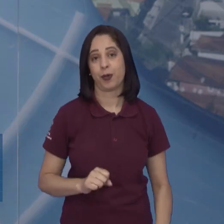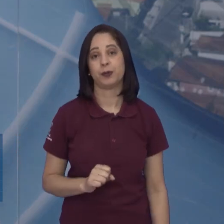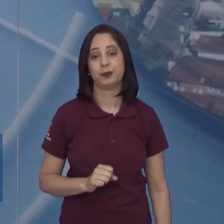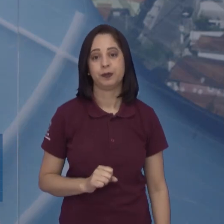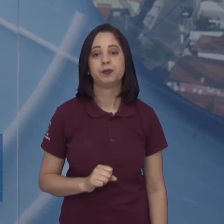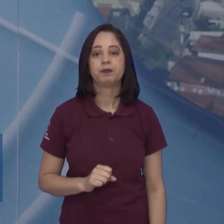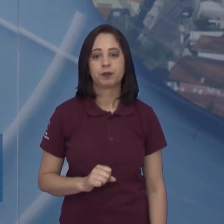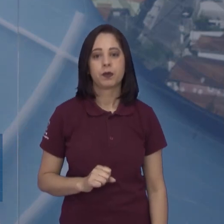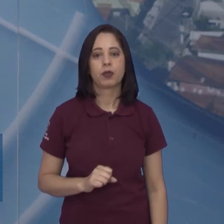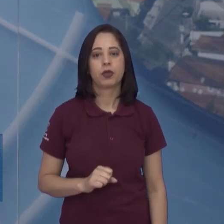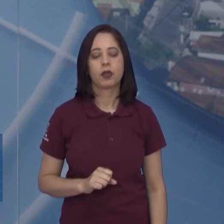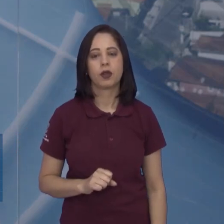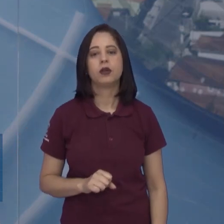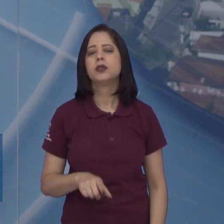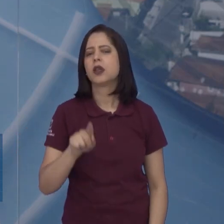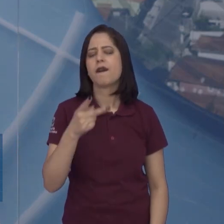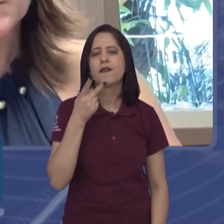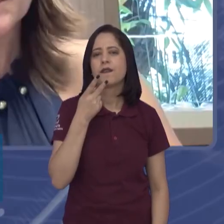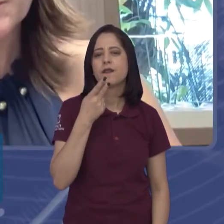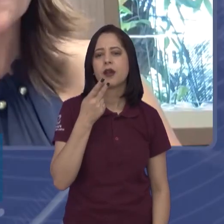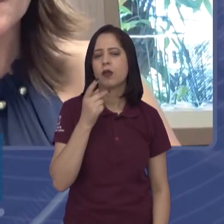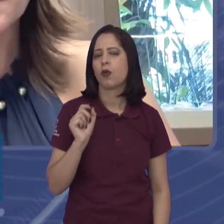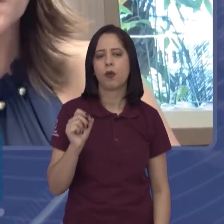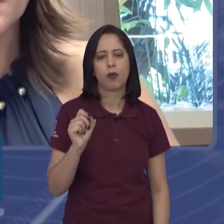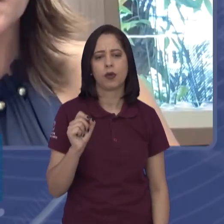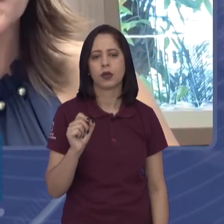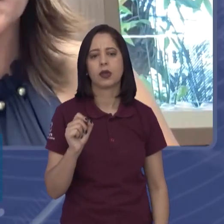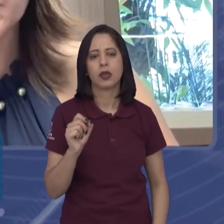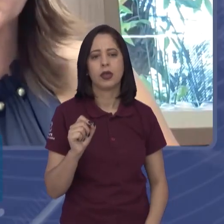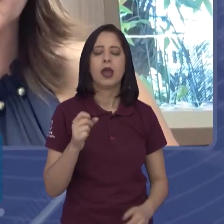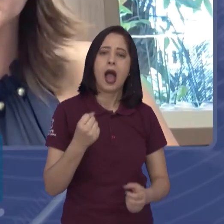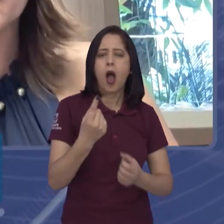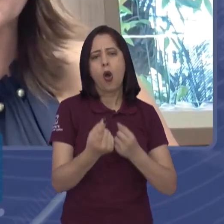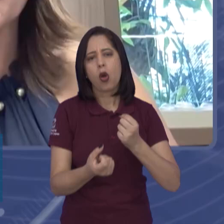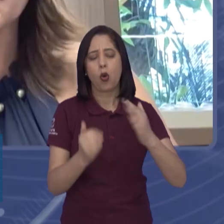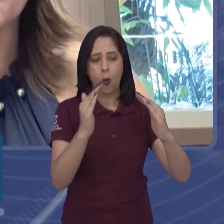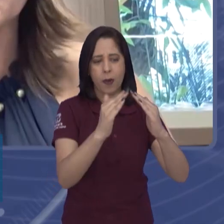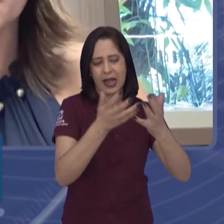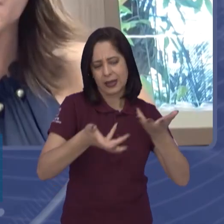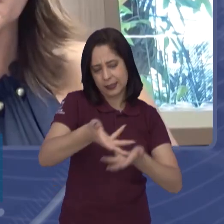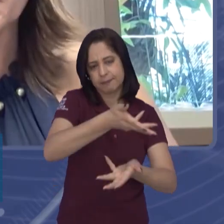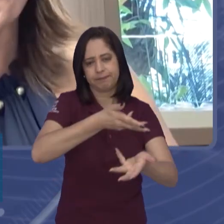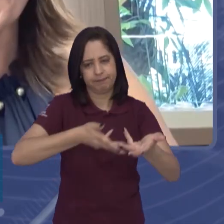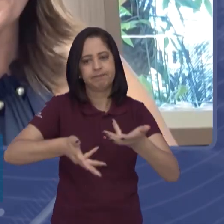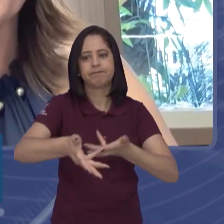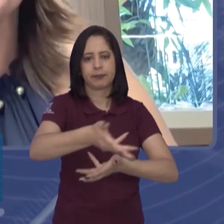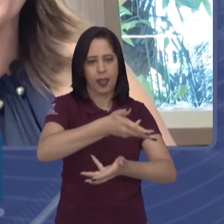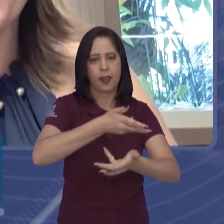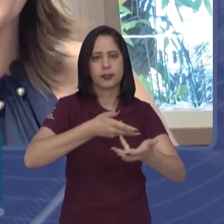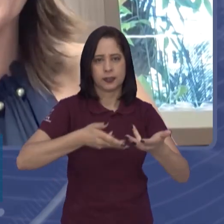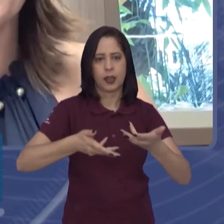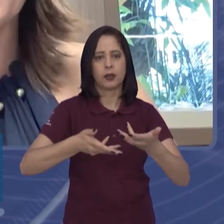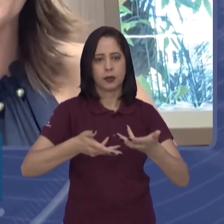falou um pouquinho desses conceitos, né? Inclusive, algumas dessas moradias compartilhadas têm casos e casos, né? Como eu falei, mundo